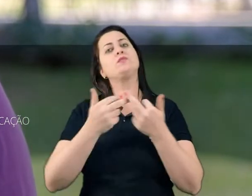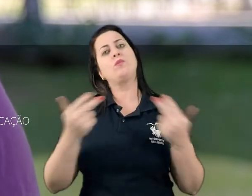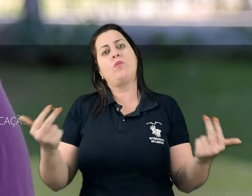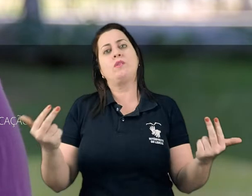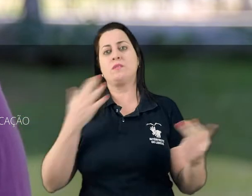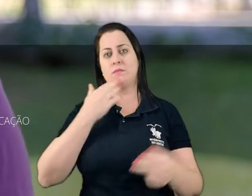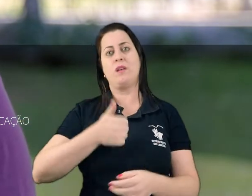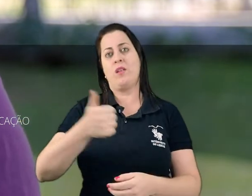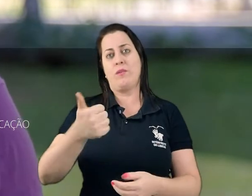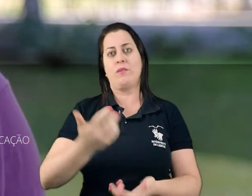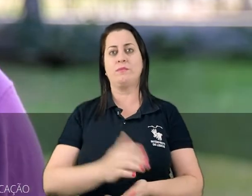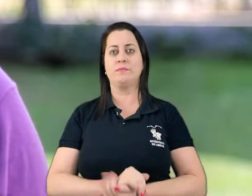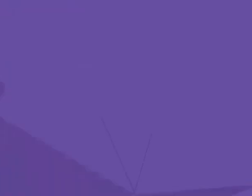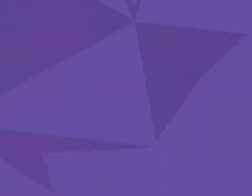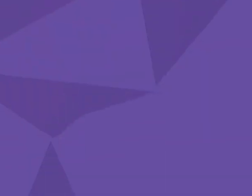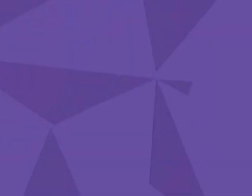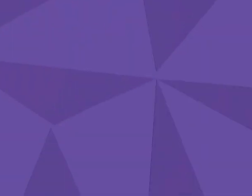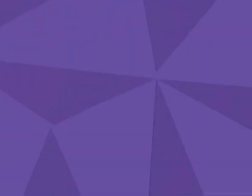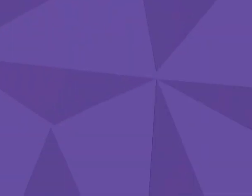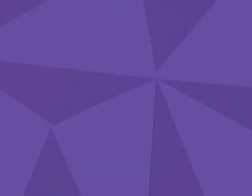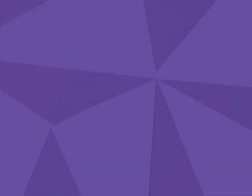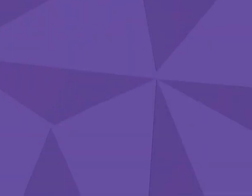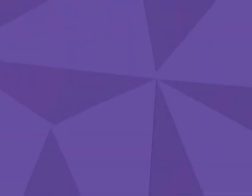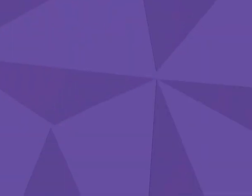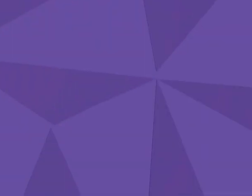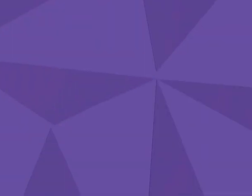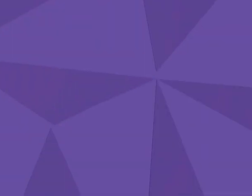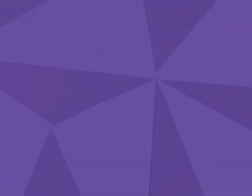utilizar outras coisas que me agradam também